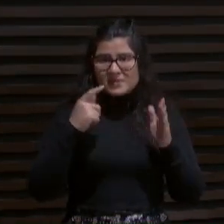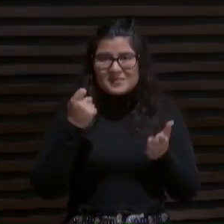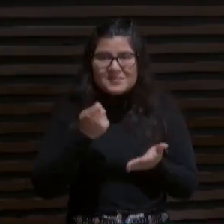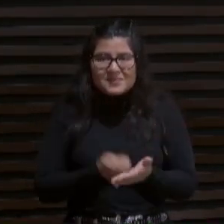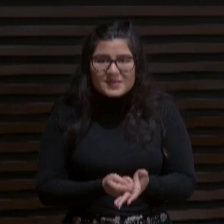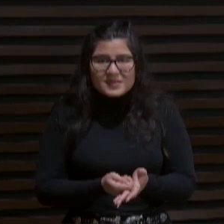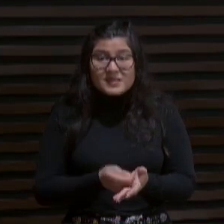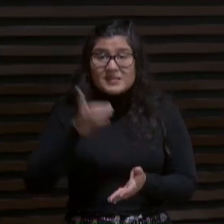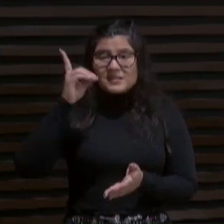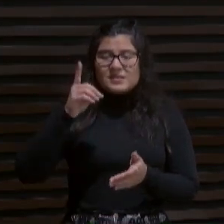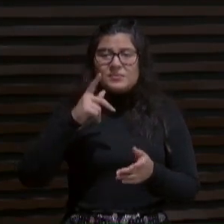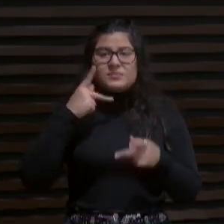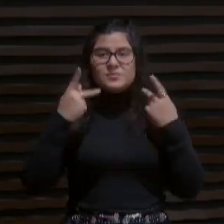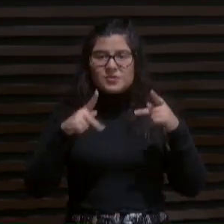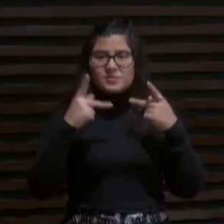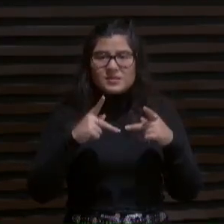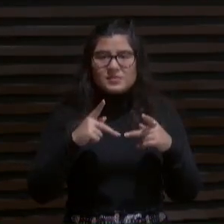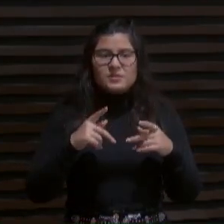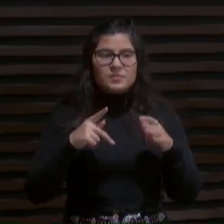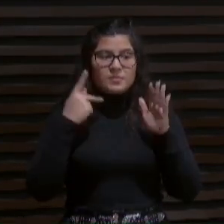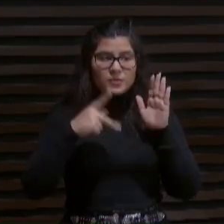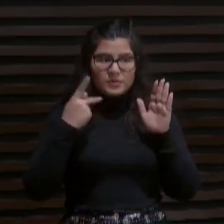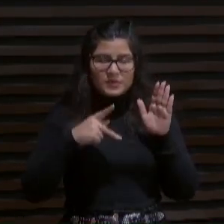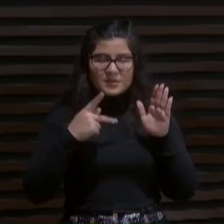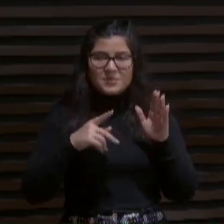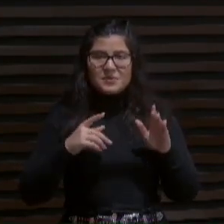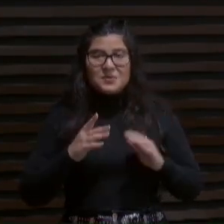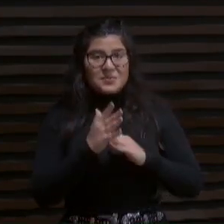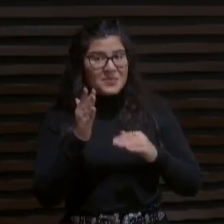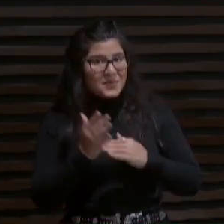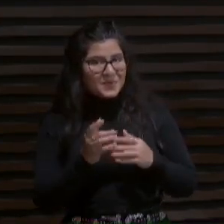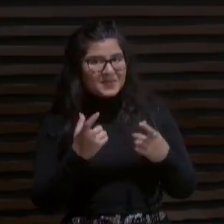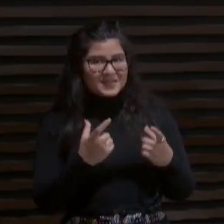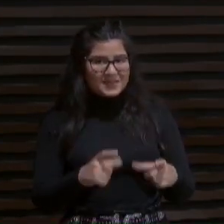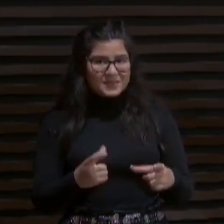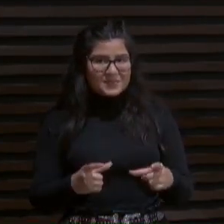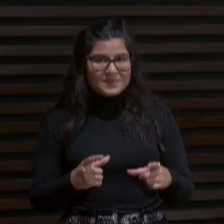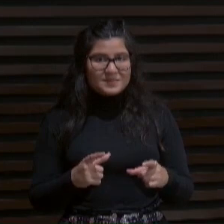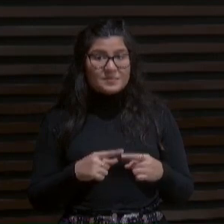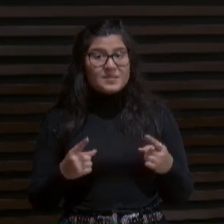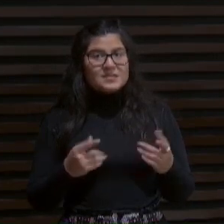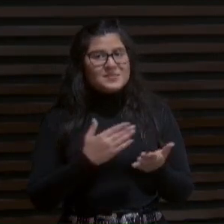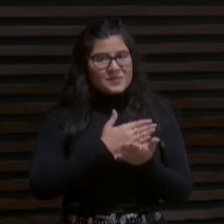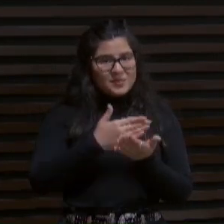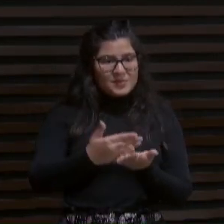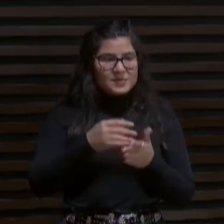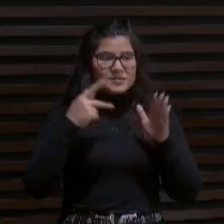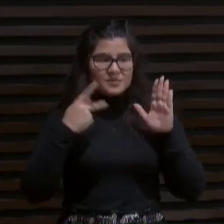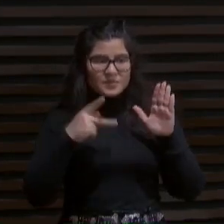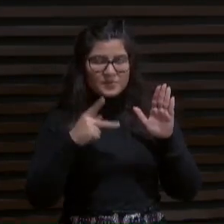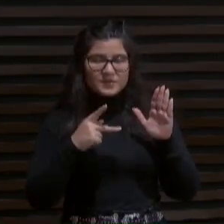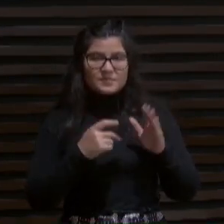mas ele não tinha nada. Se ele conseguisse comprar, aquele lugar seria dele, seria o começo do cumprimento da promessa, basicamente. Seria a